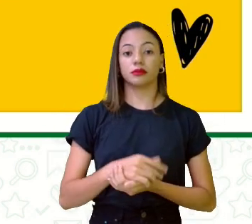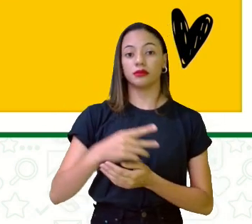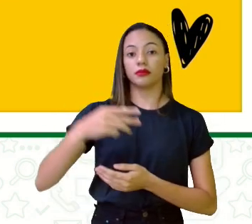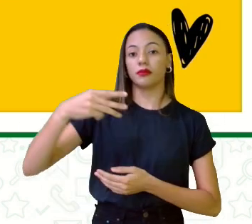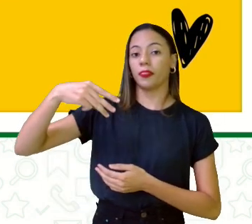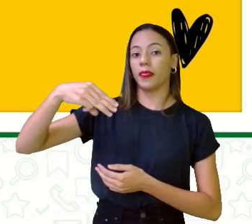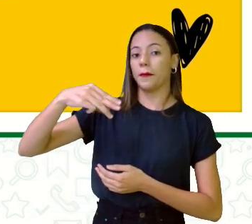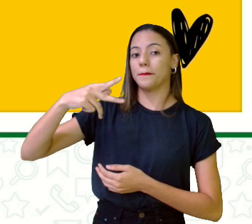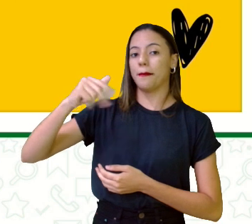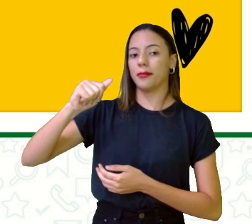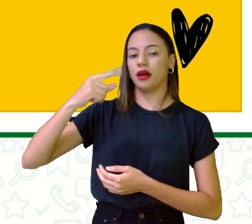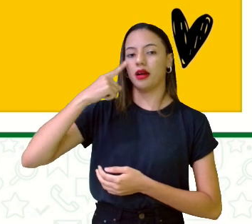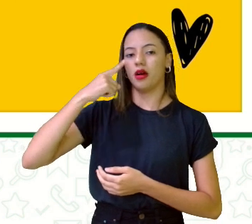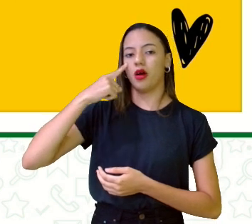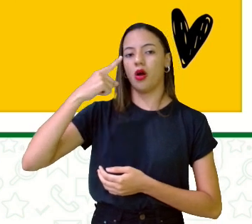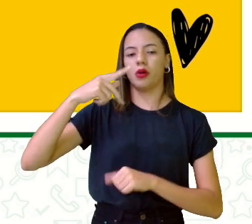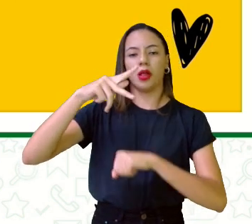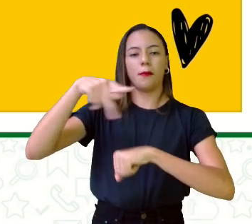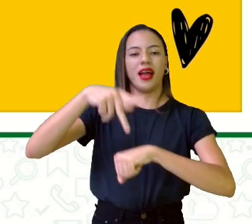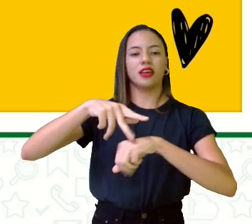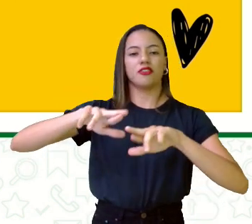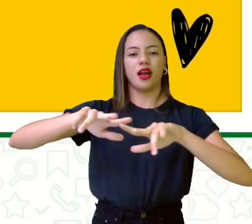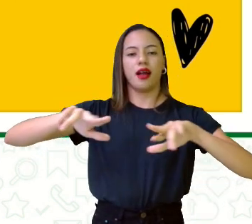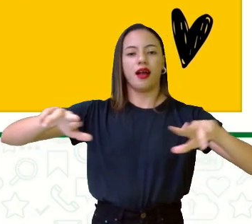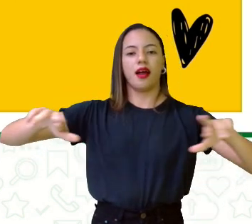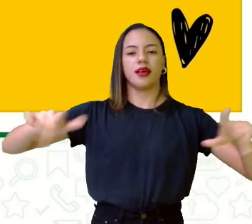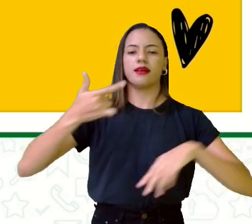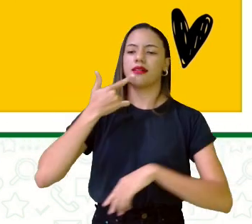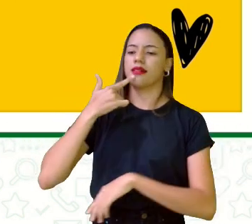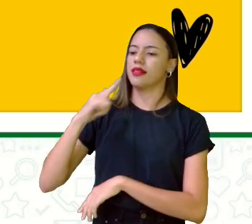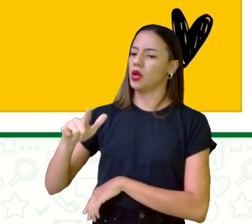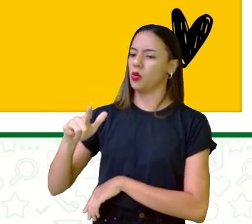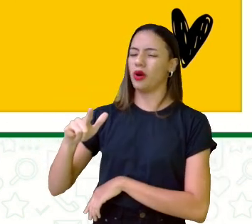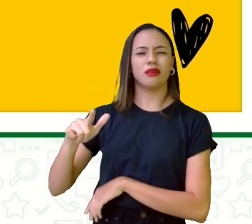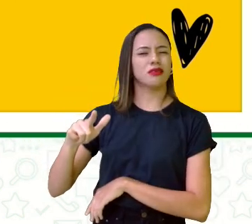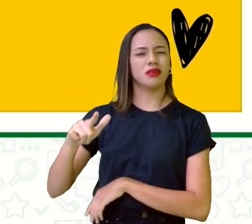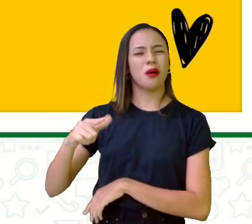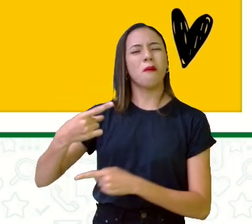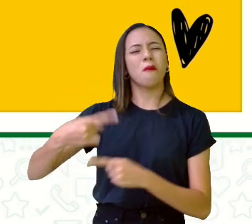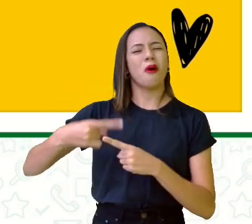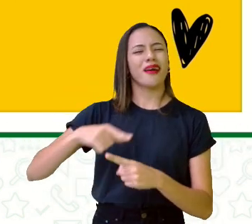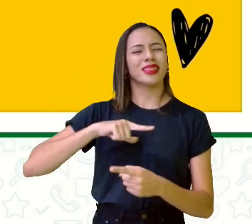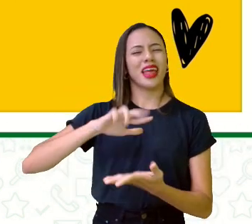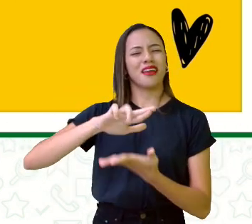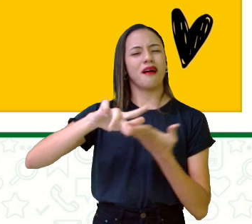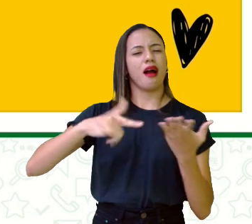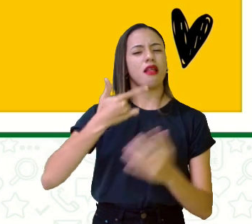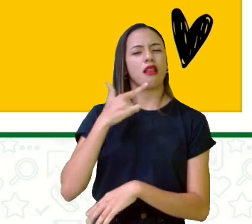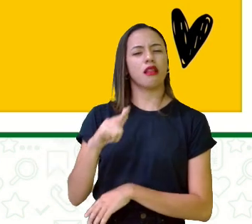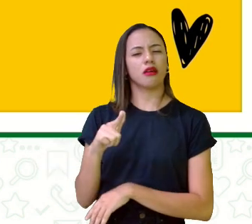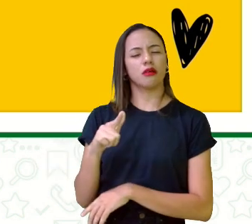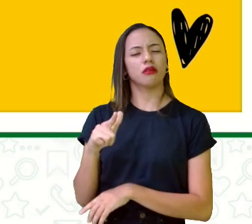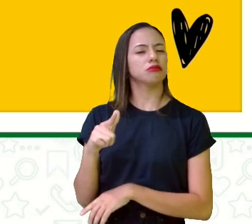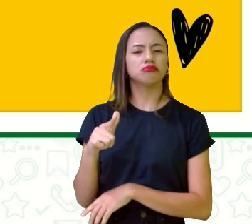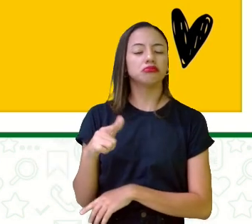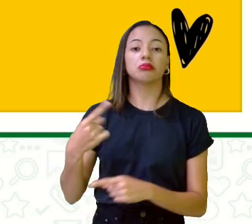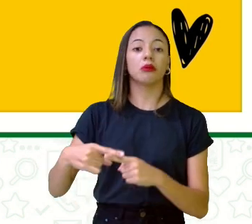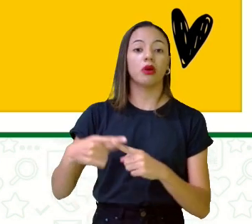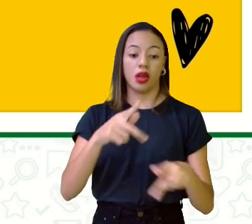aqui é um país de muitas línguas. E por que será que temos tantas línguas? Porque o nosso povo é